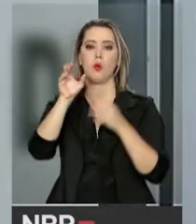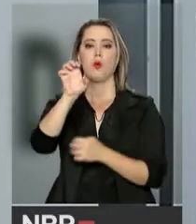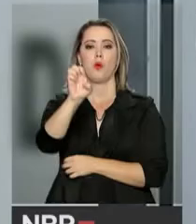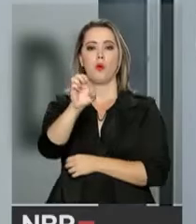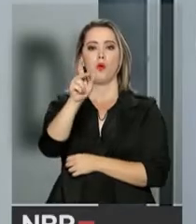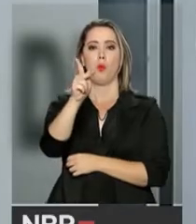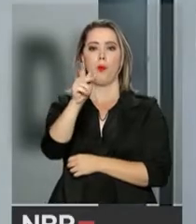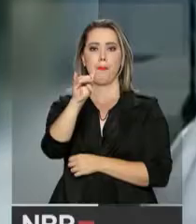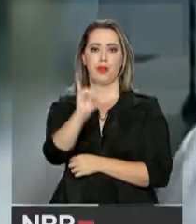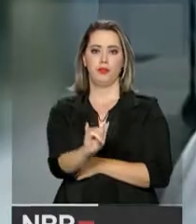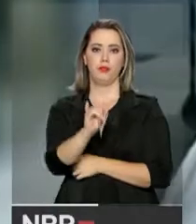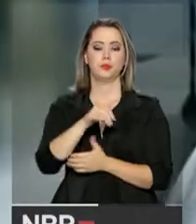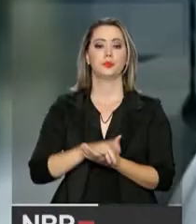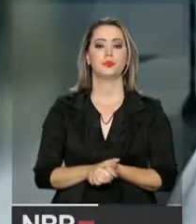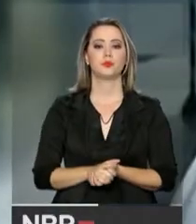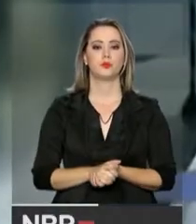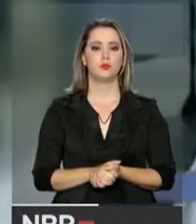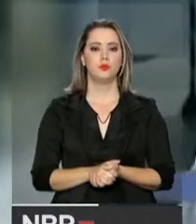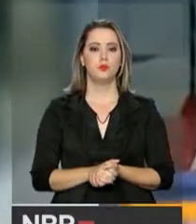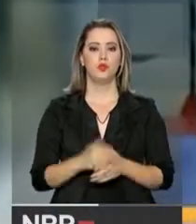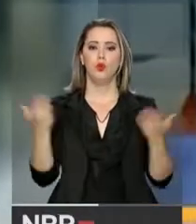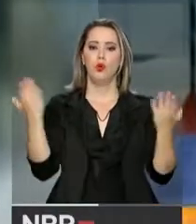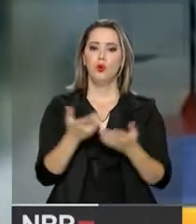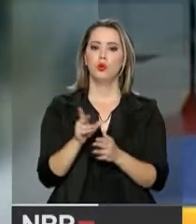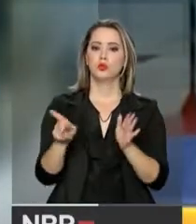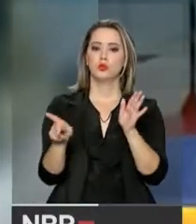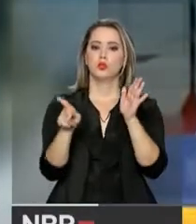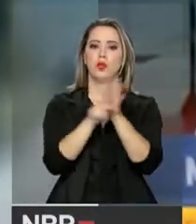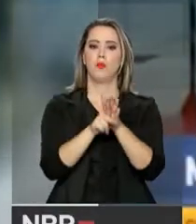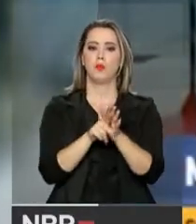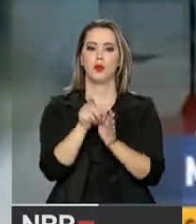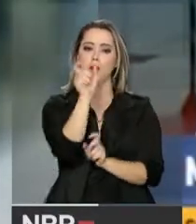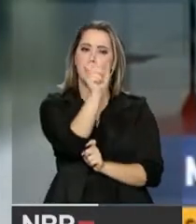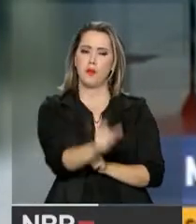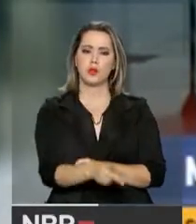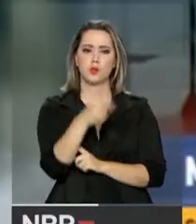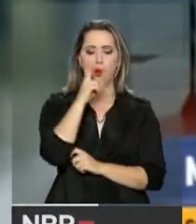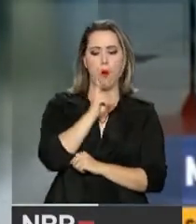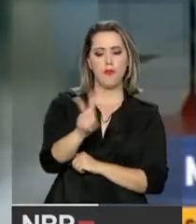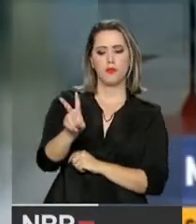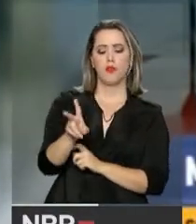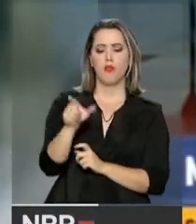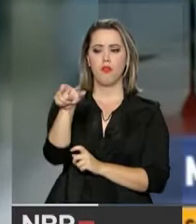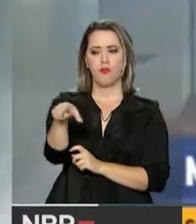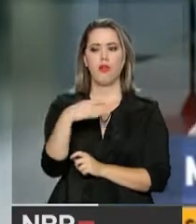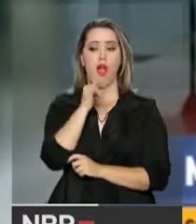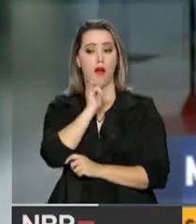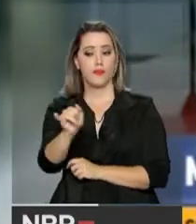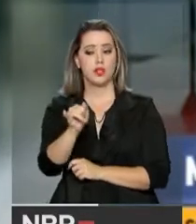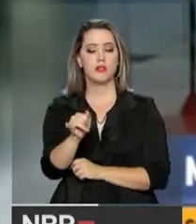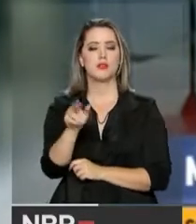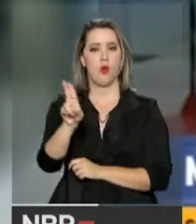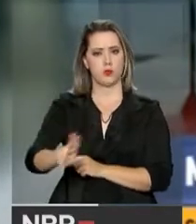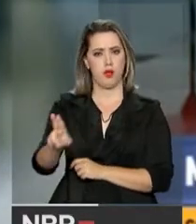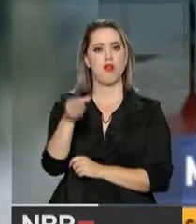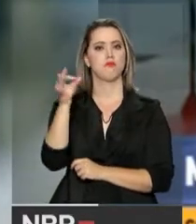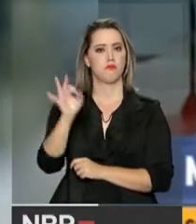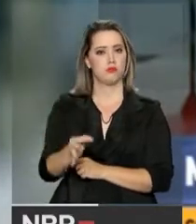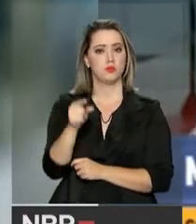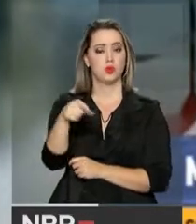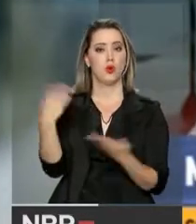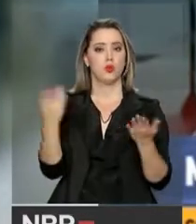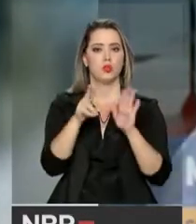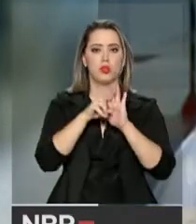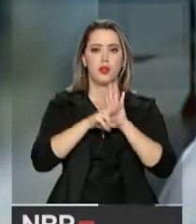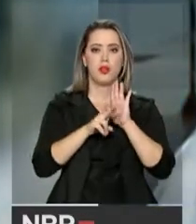individual, os EPIs. Hoje, se o próprio gestor, ele vê, ou o próprio colaborador vê, ele avisa. Para a gente, uma das regras de